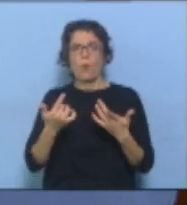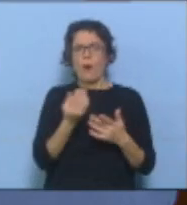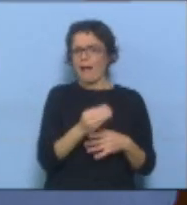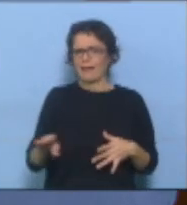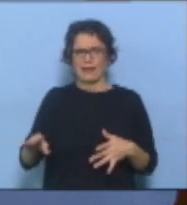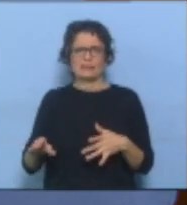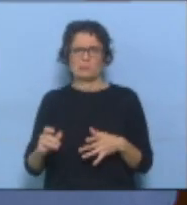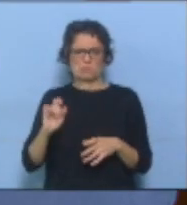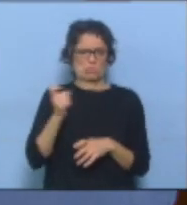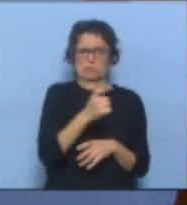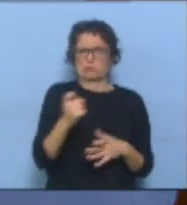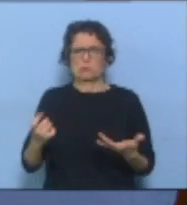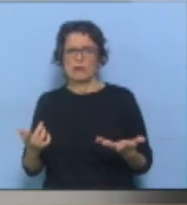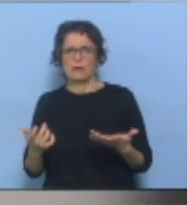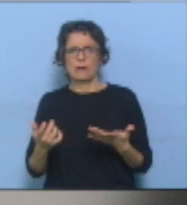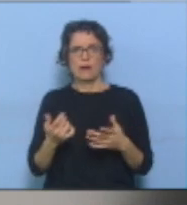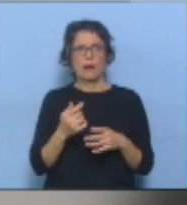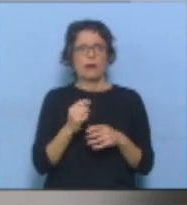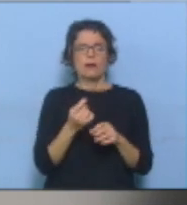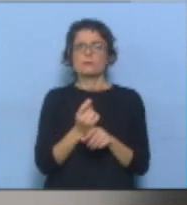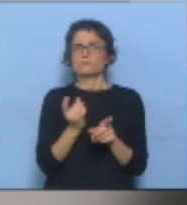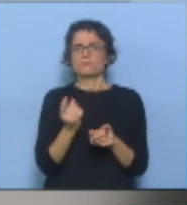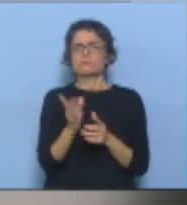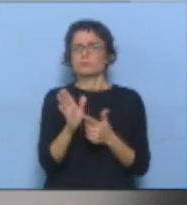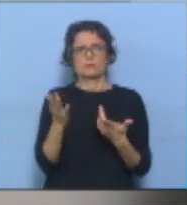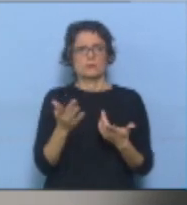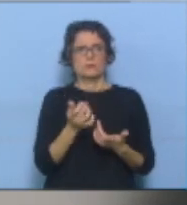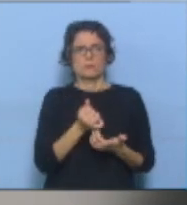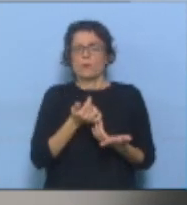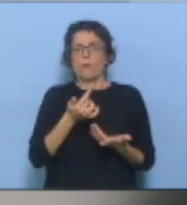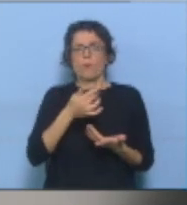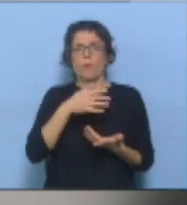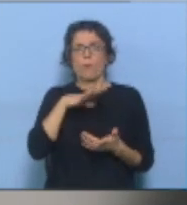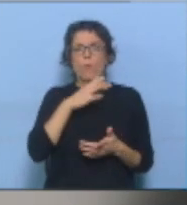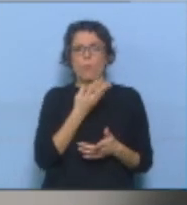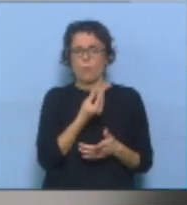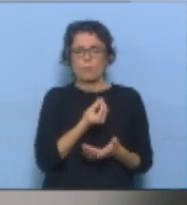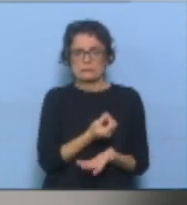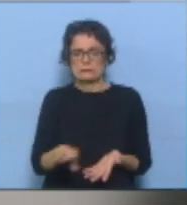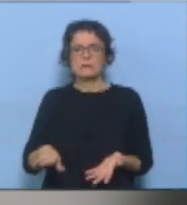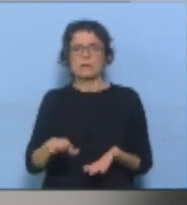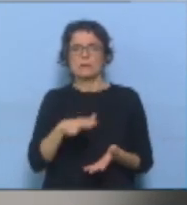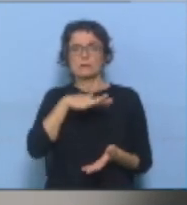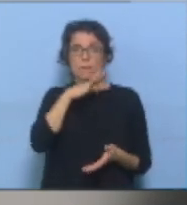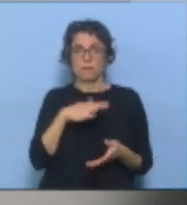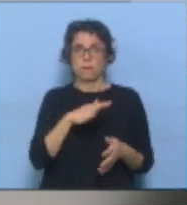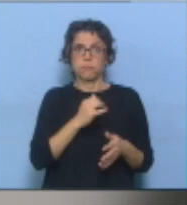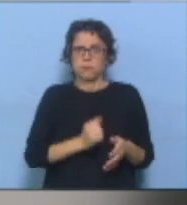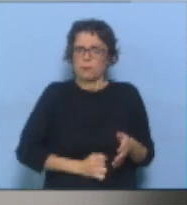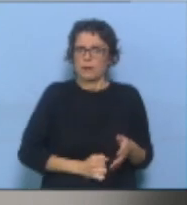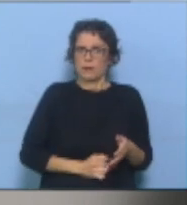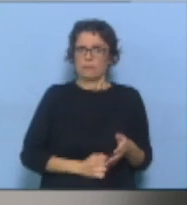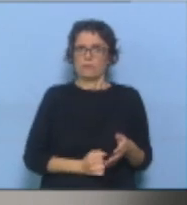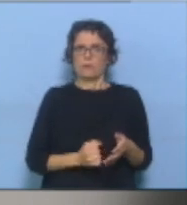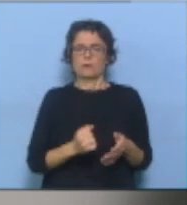cruéis. As crianças de famílias católicas ostentavam, e as outras, mas eu lembro-me do lado de fora, portanto,